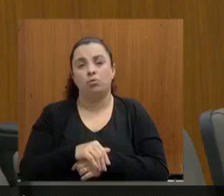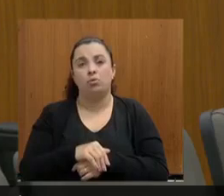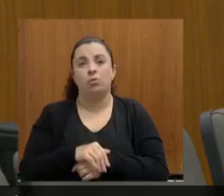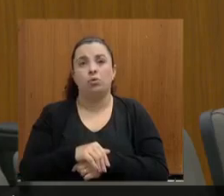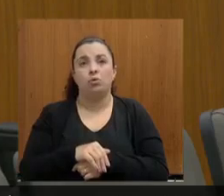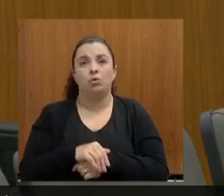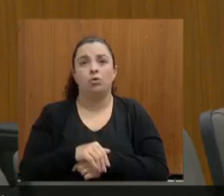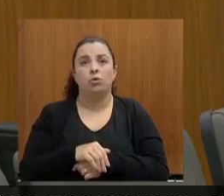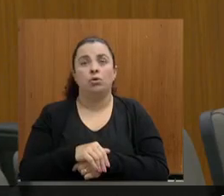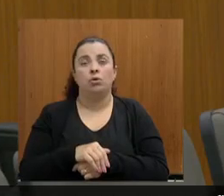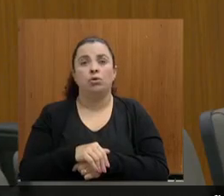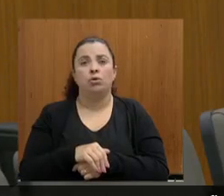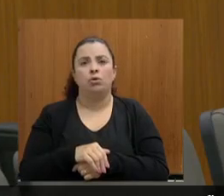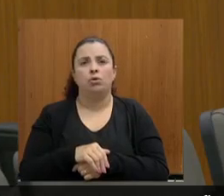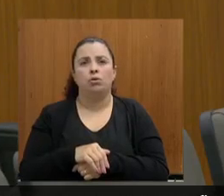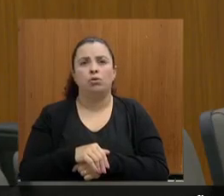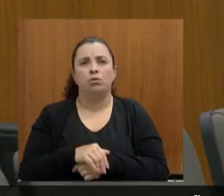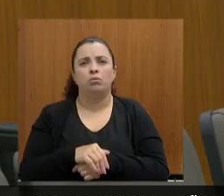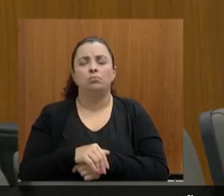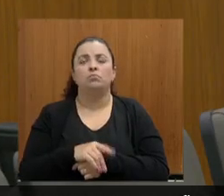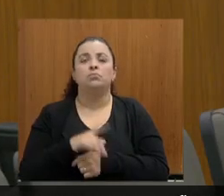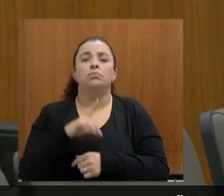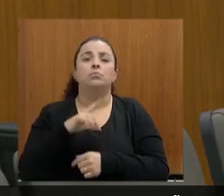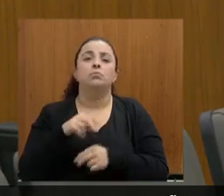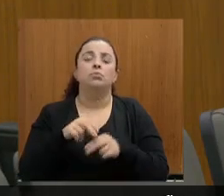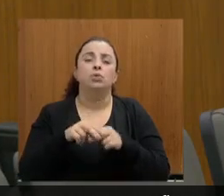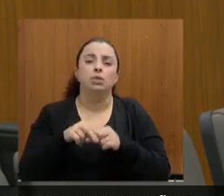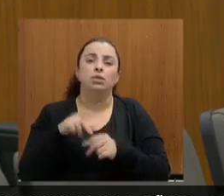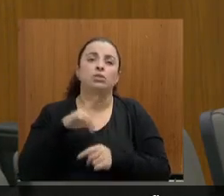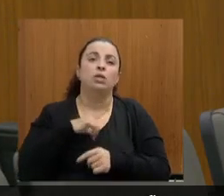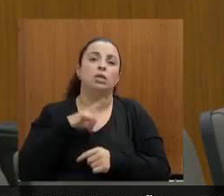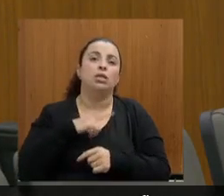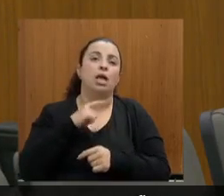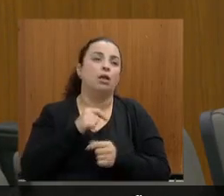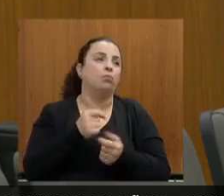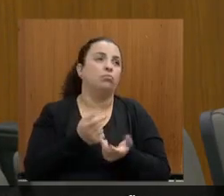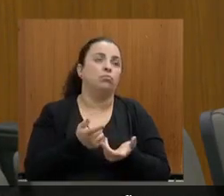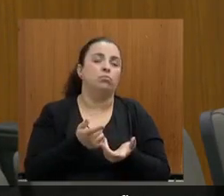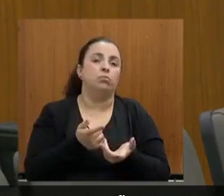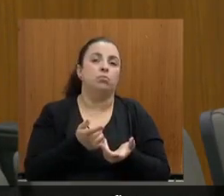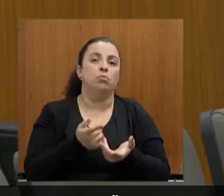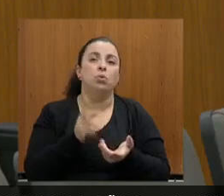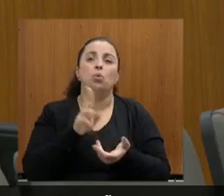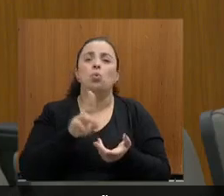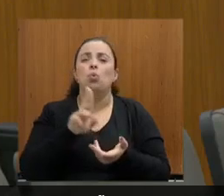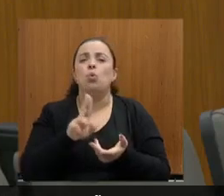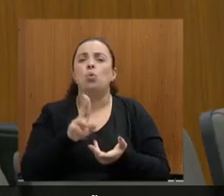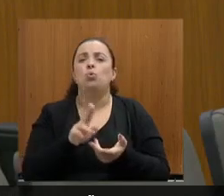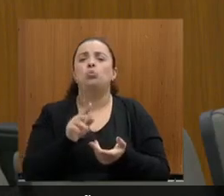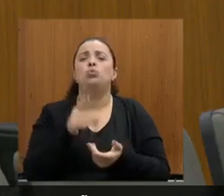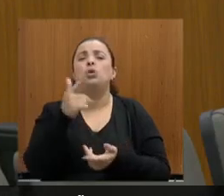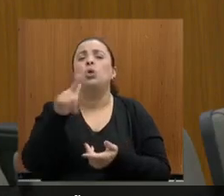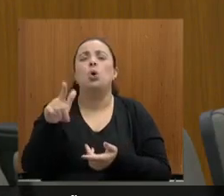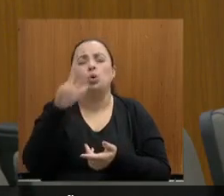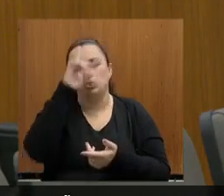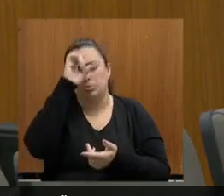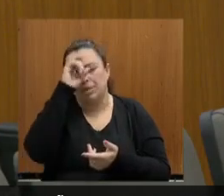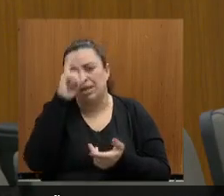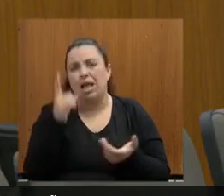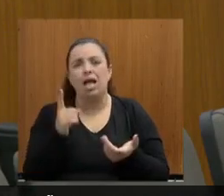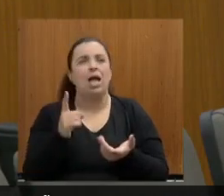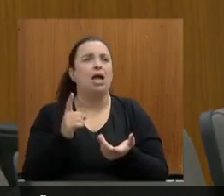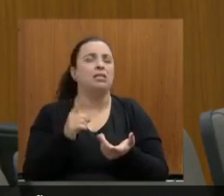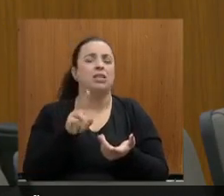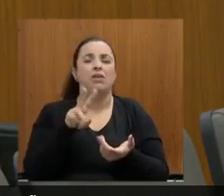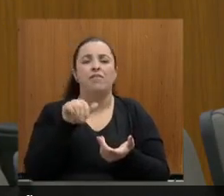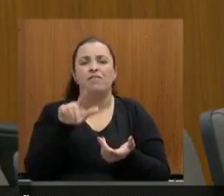cercadinho que abastece o Hospital Biocor Vila da Serra não podemos jogar efluente